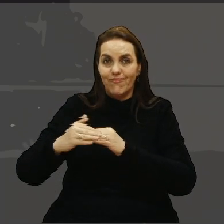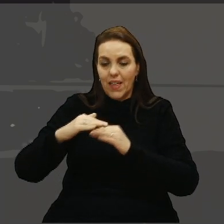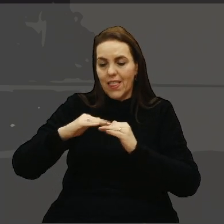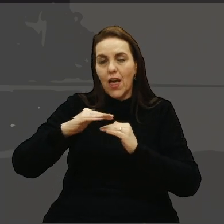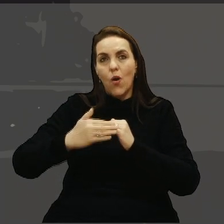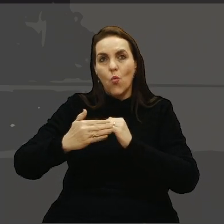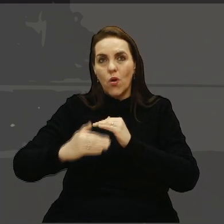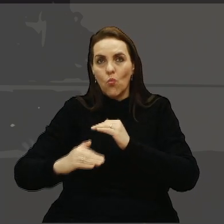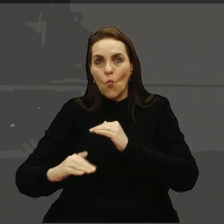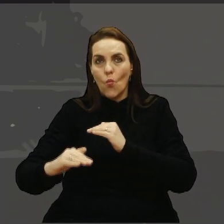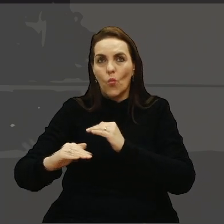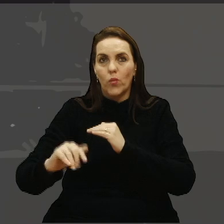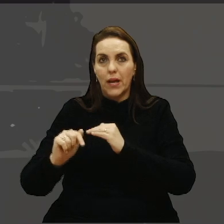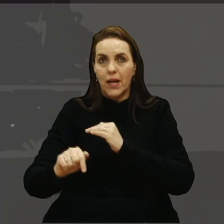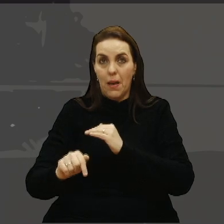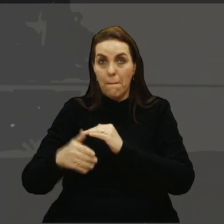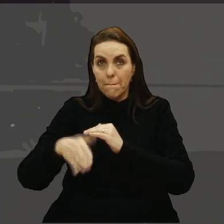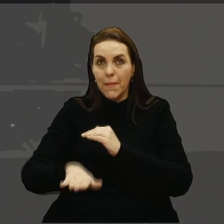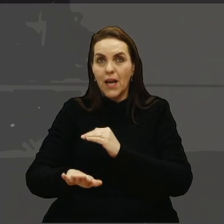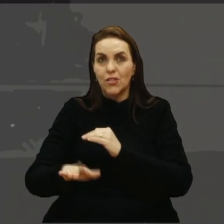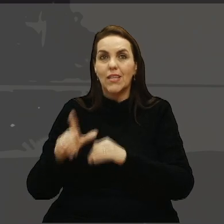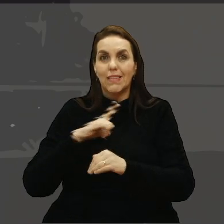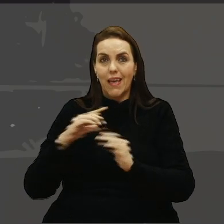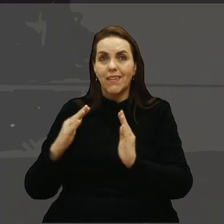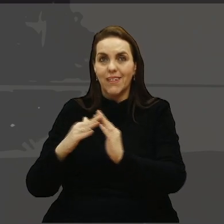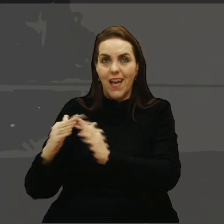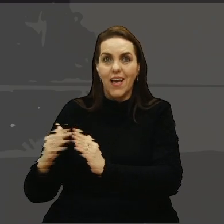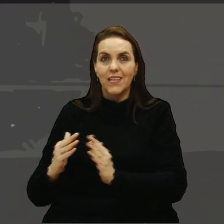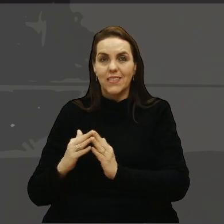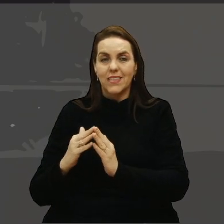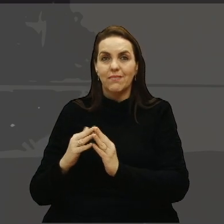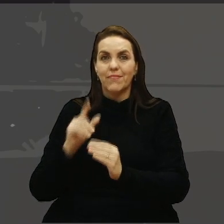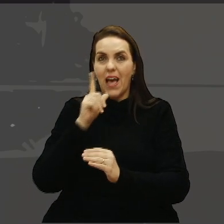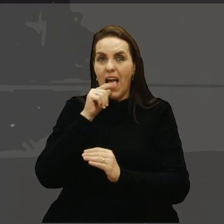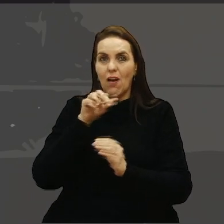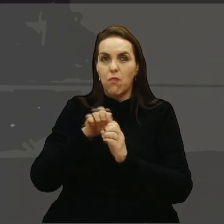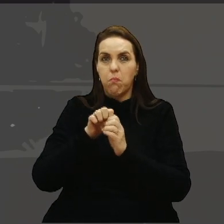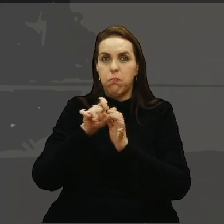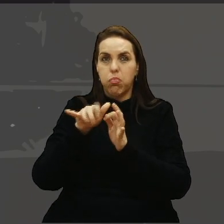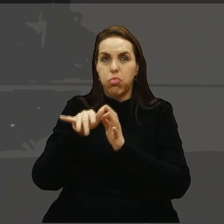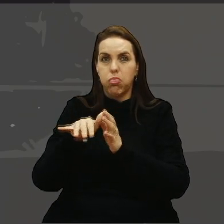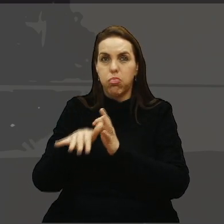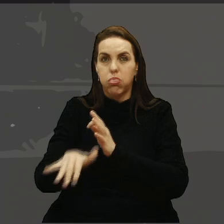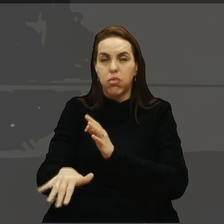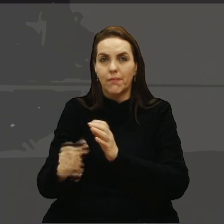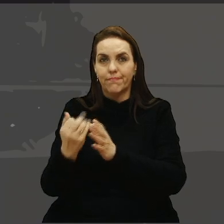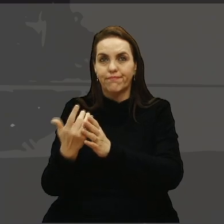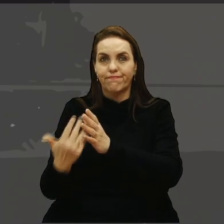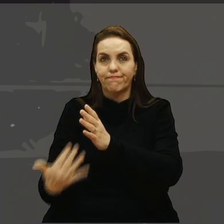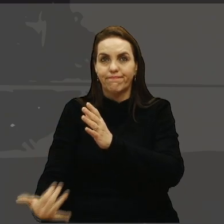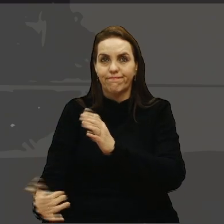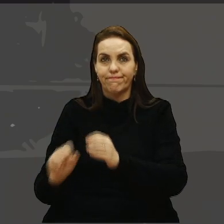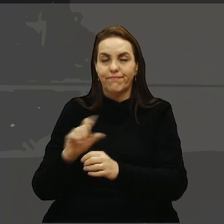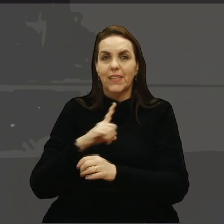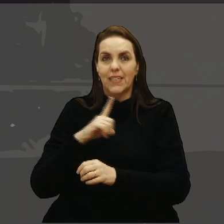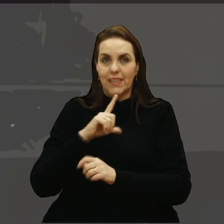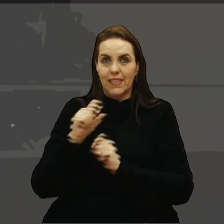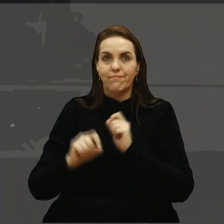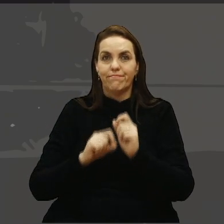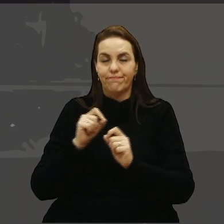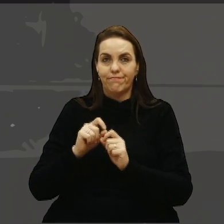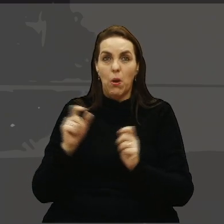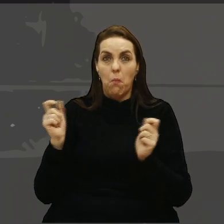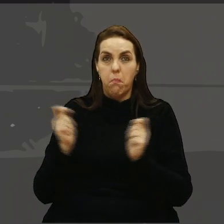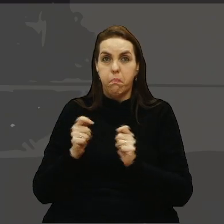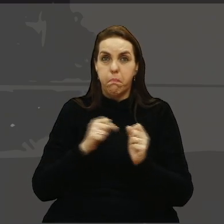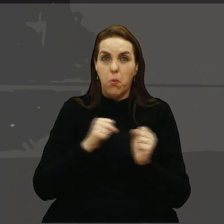e na parte baixa tem residências, acabou, né, infiltrando água devido à